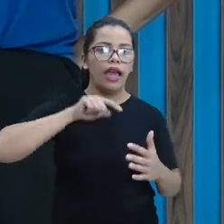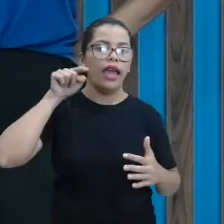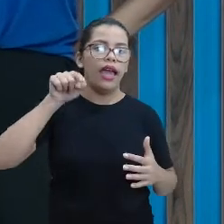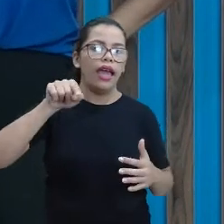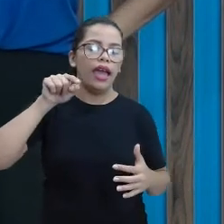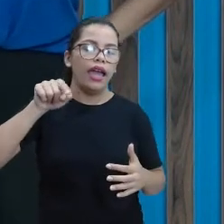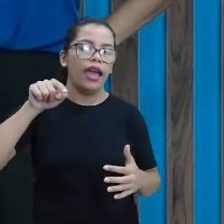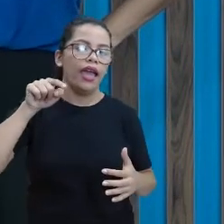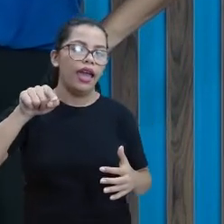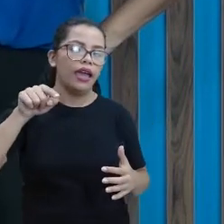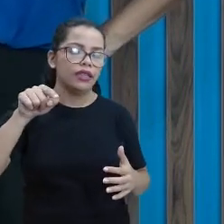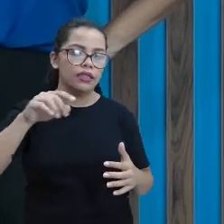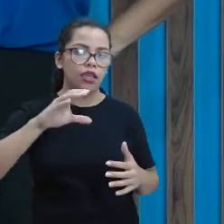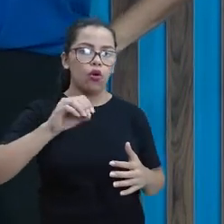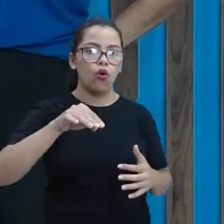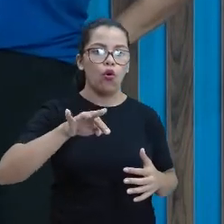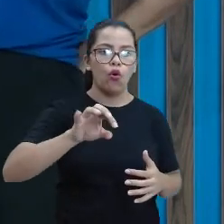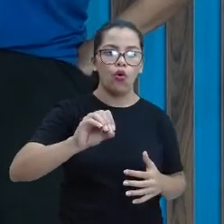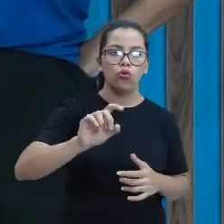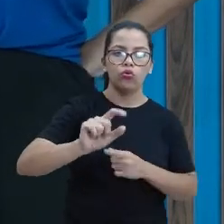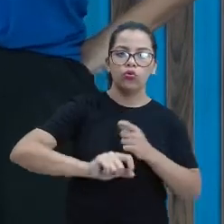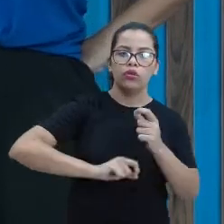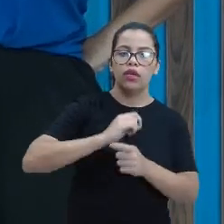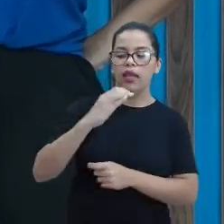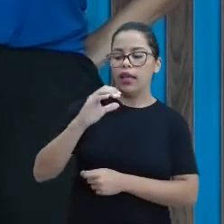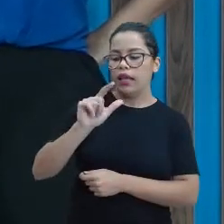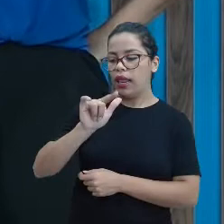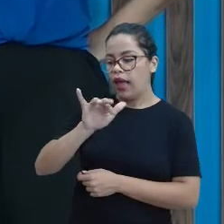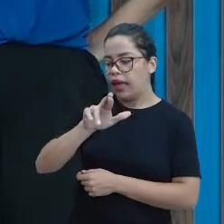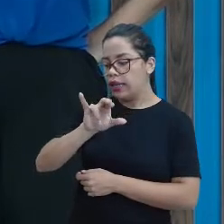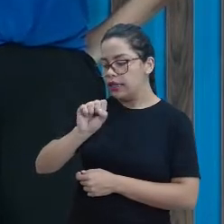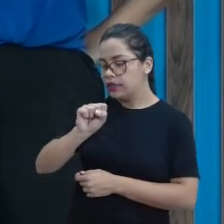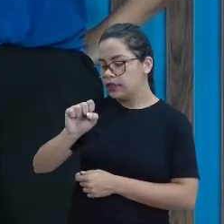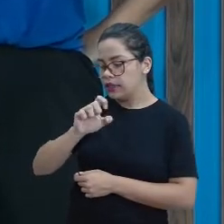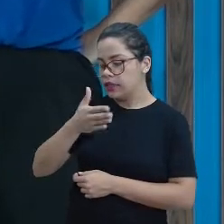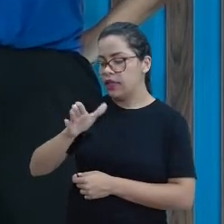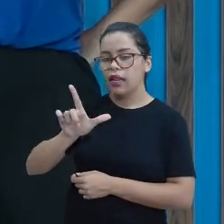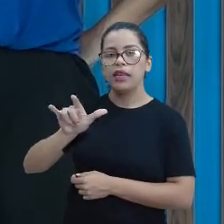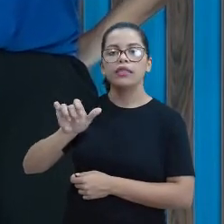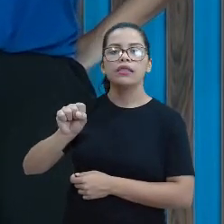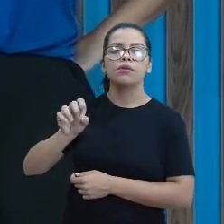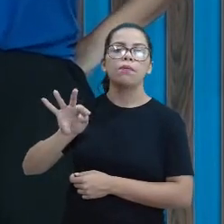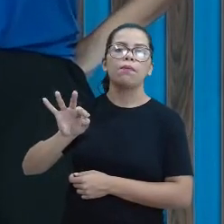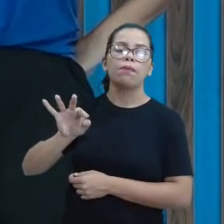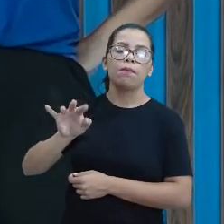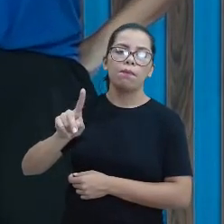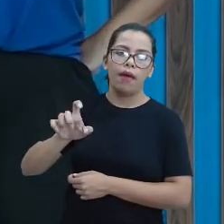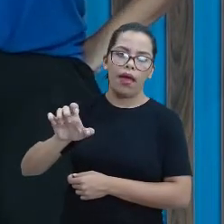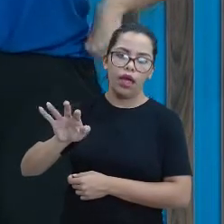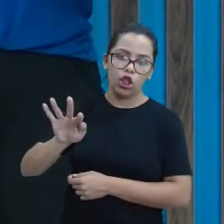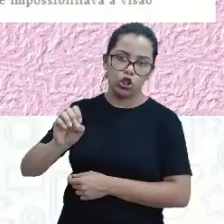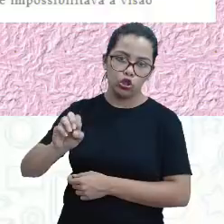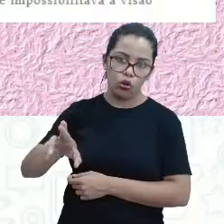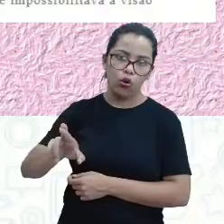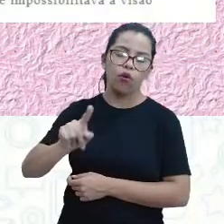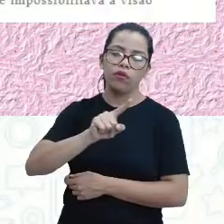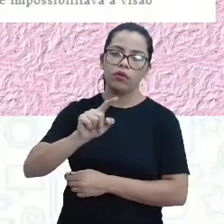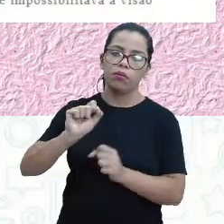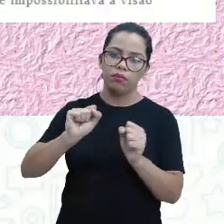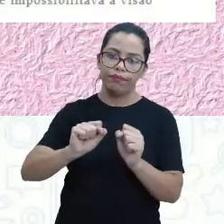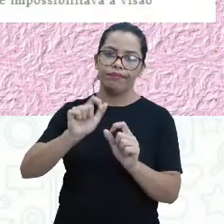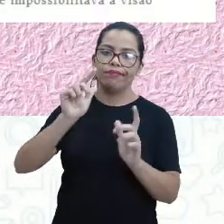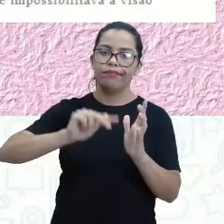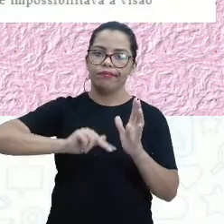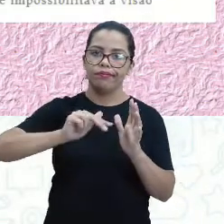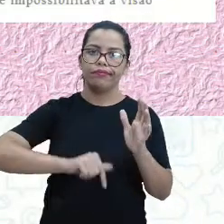do Livro, 100 anos de perdão. Eu coloquei o QR Code também, se vocês quiserem acessar o conto, mas também tá aí, vocês podem